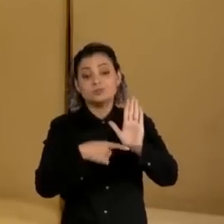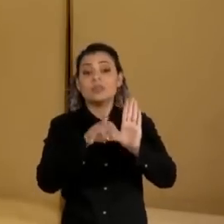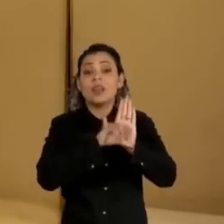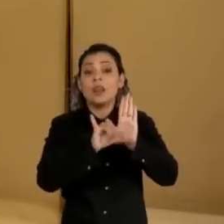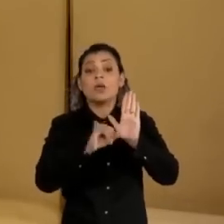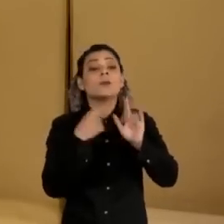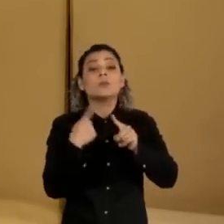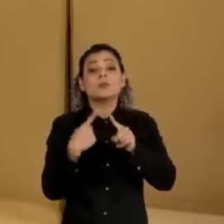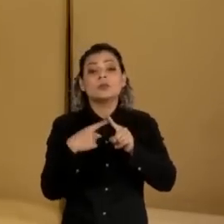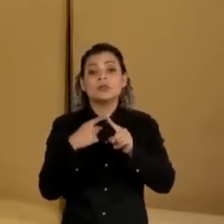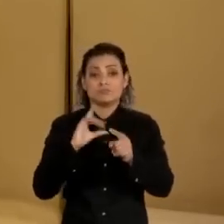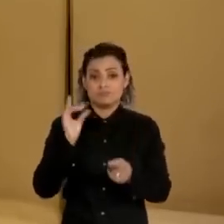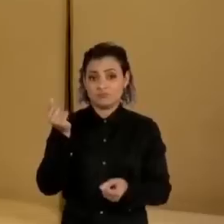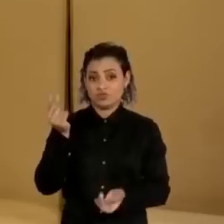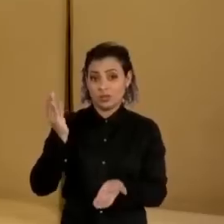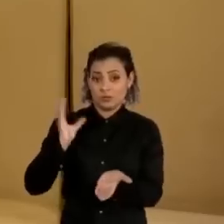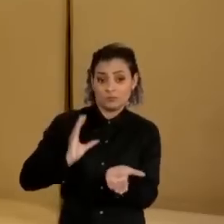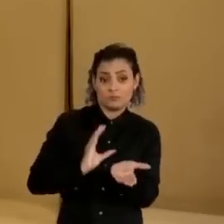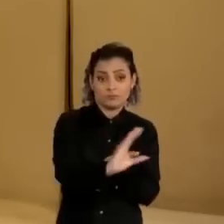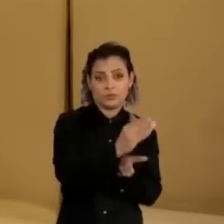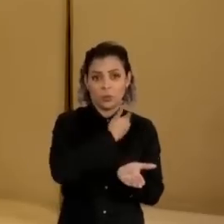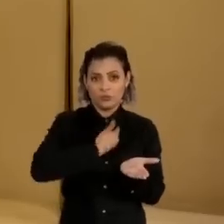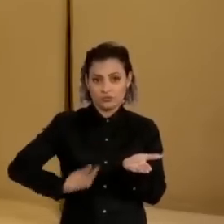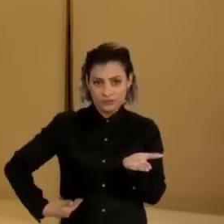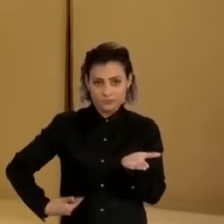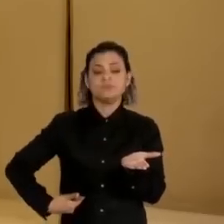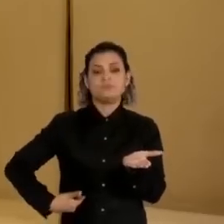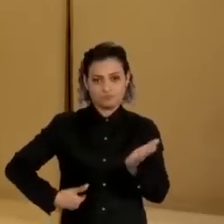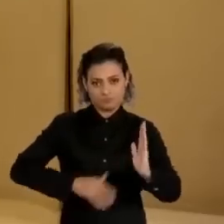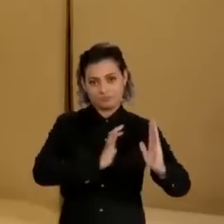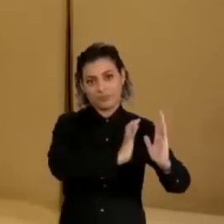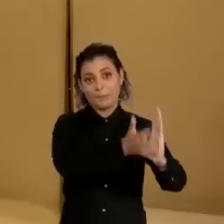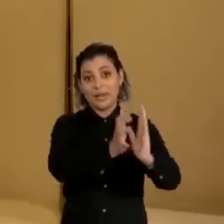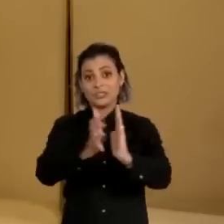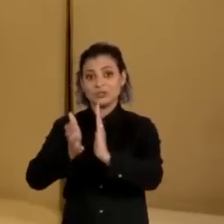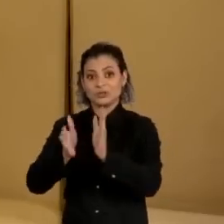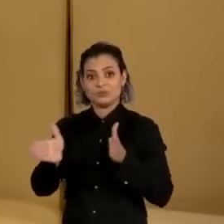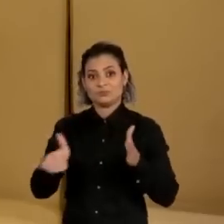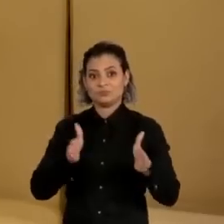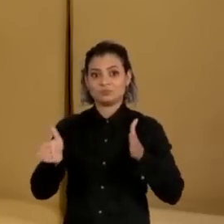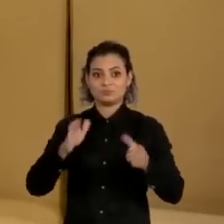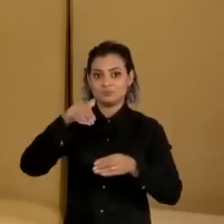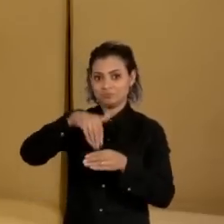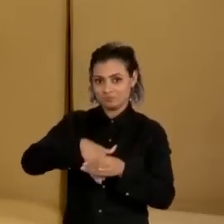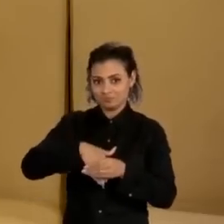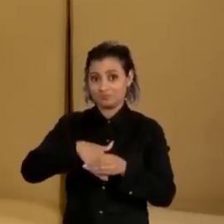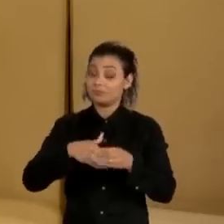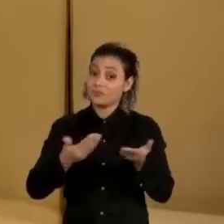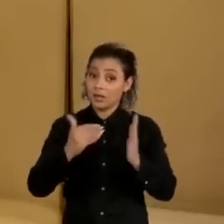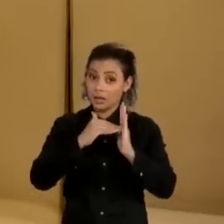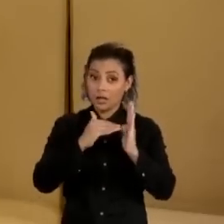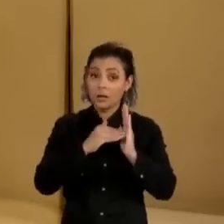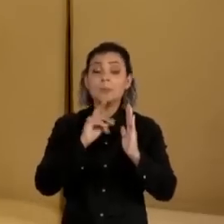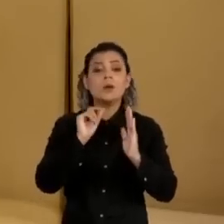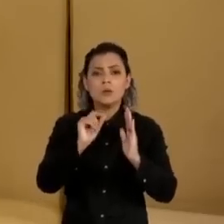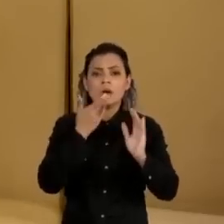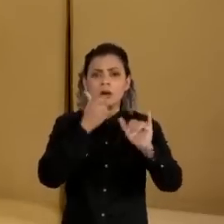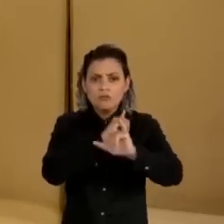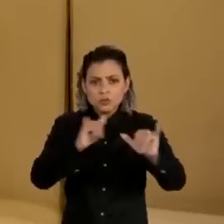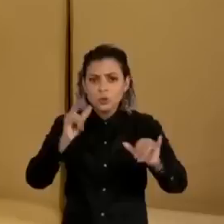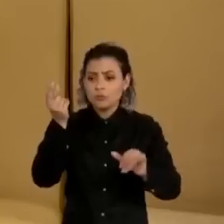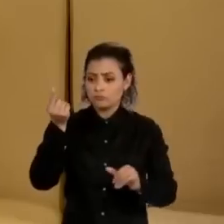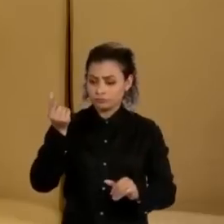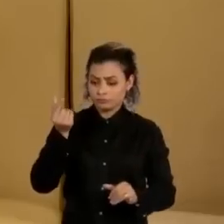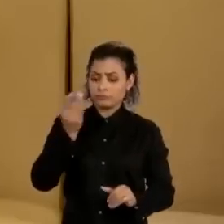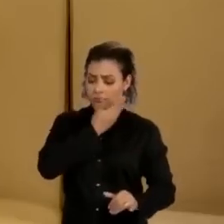mudar a prestação de contas eleitorais e o uso do dinheiro público, aprovado a toque de caixa na Câmara. Apenas o financiamento